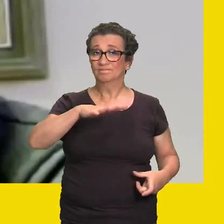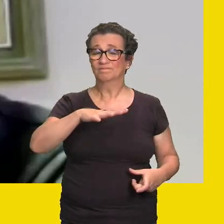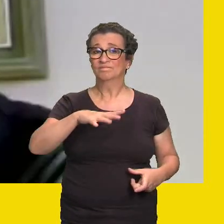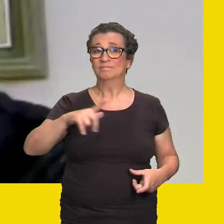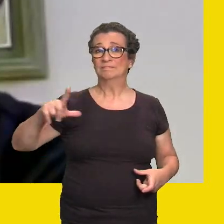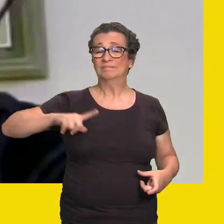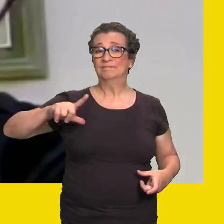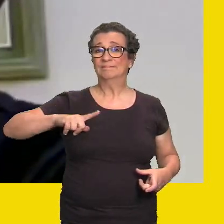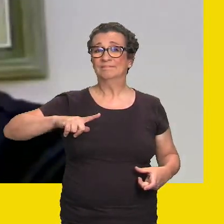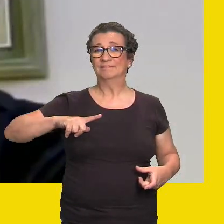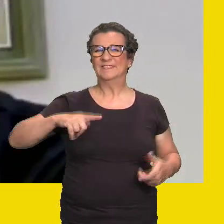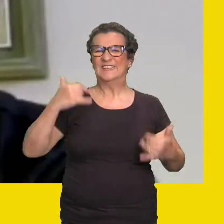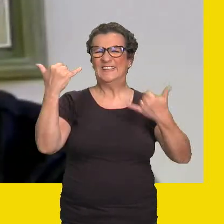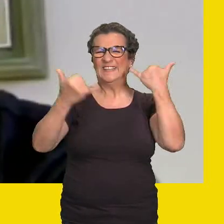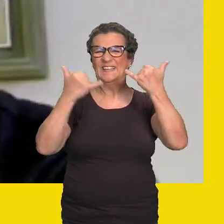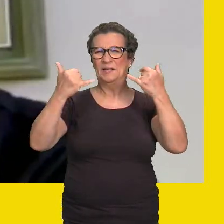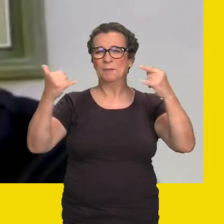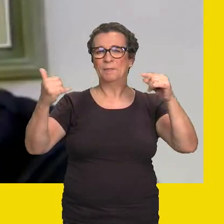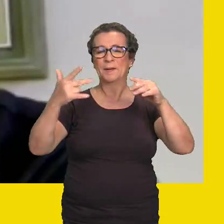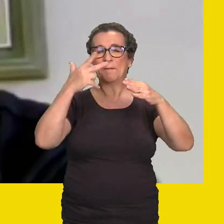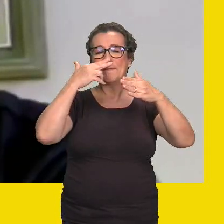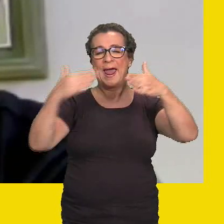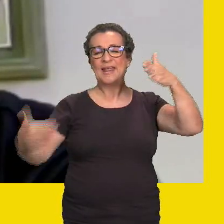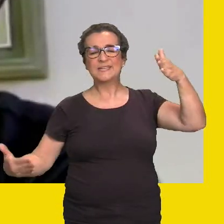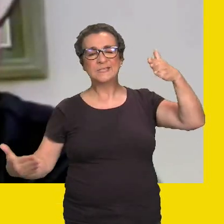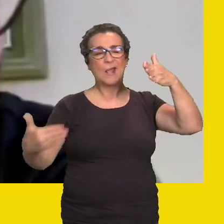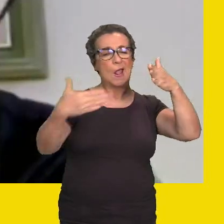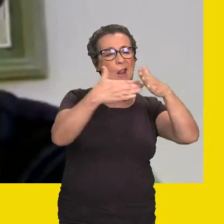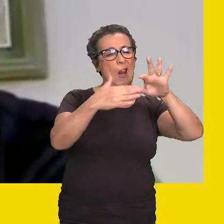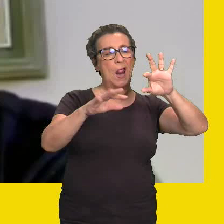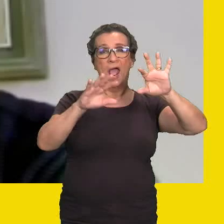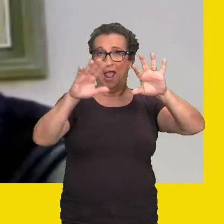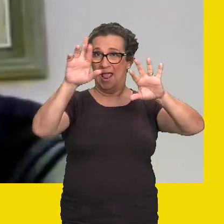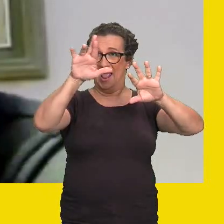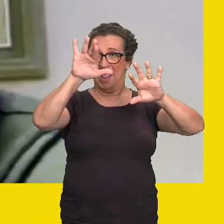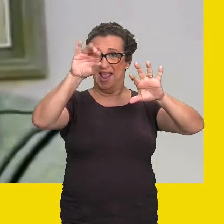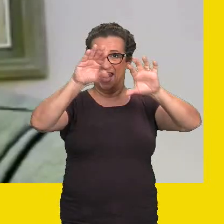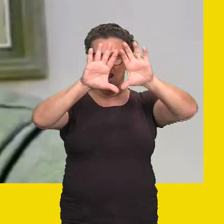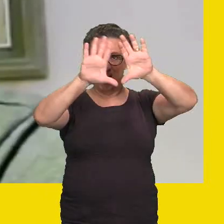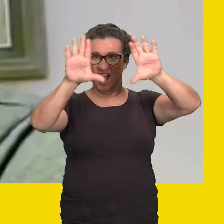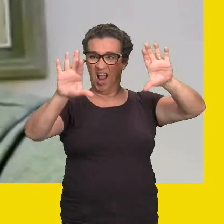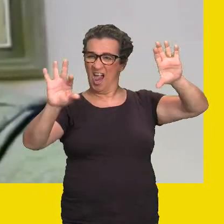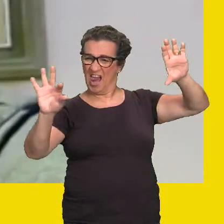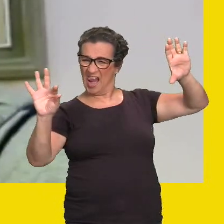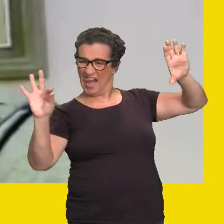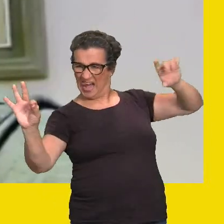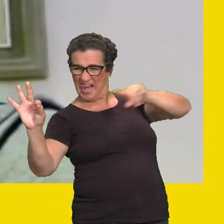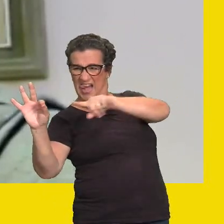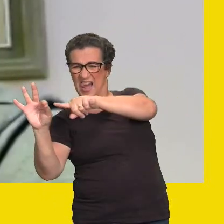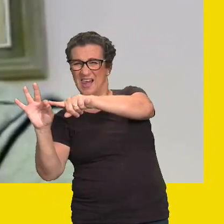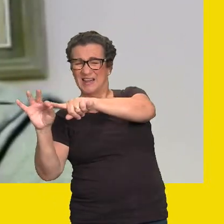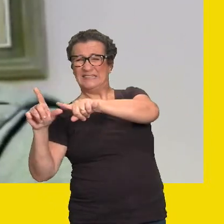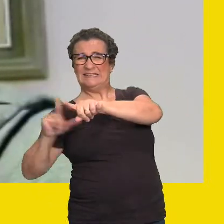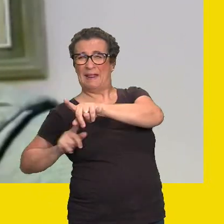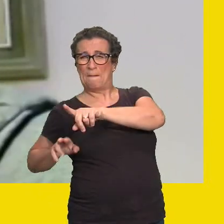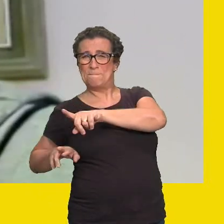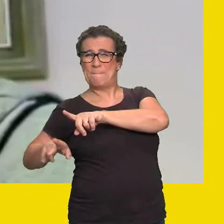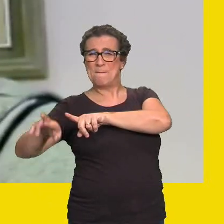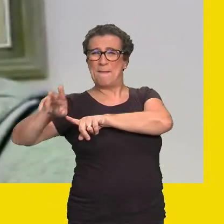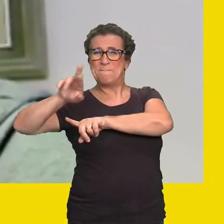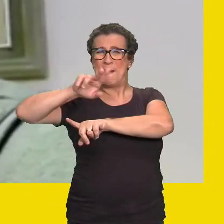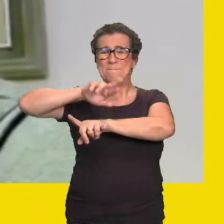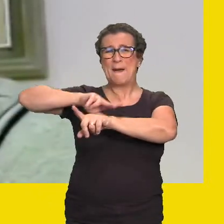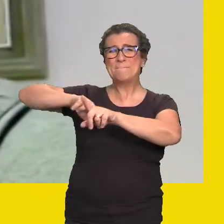costuma brincar que fica na pontinha da nossa cidade, né, com várias peculiaridades e